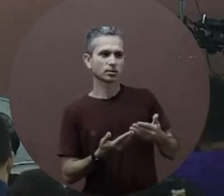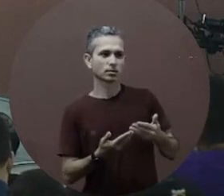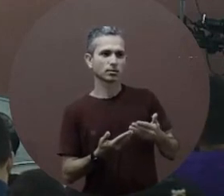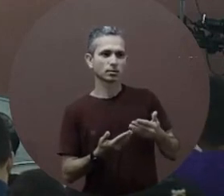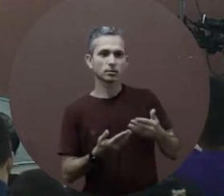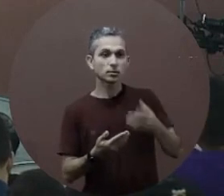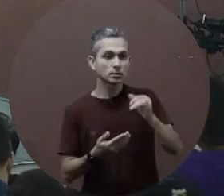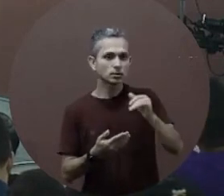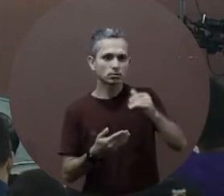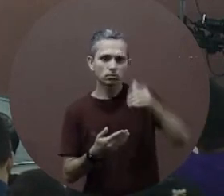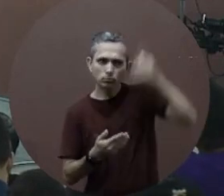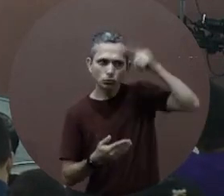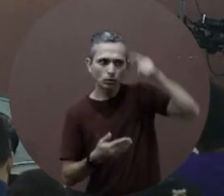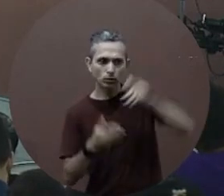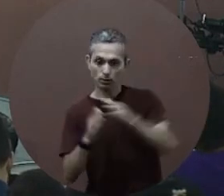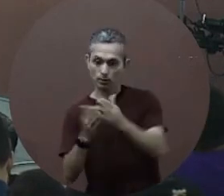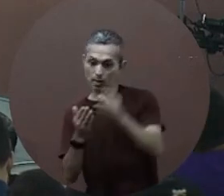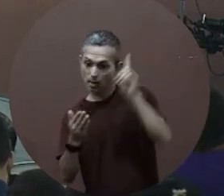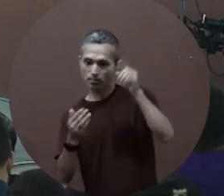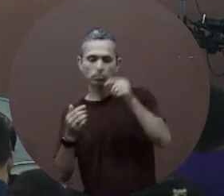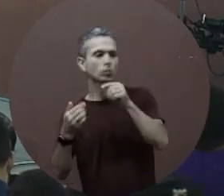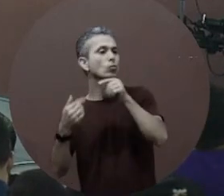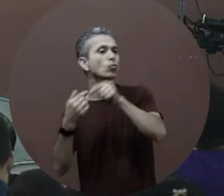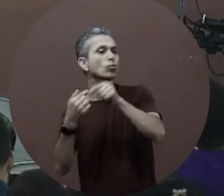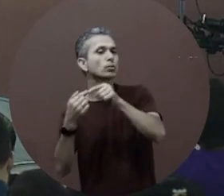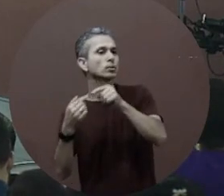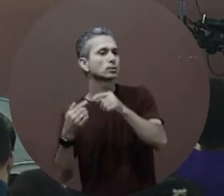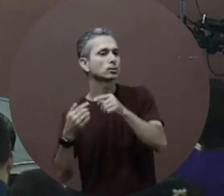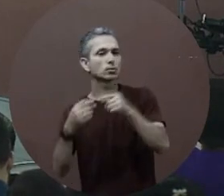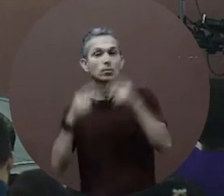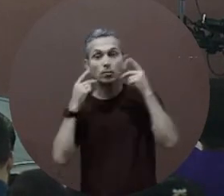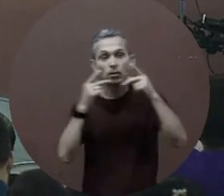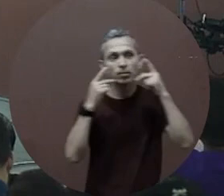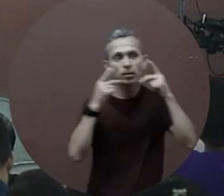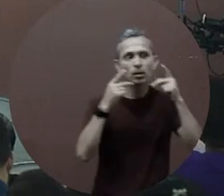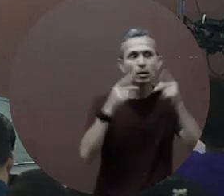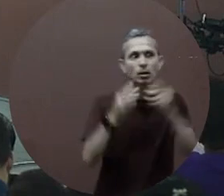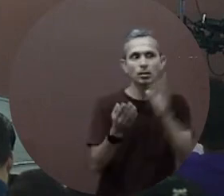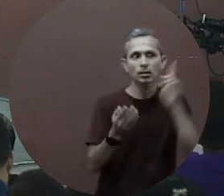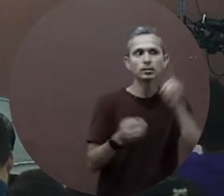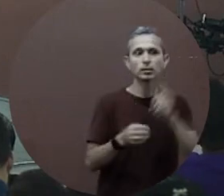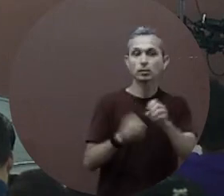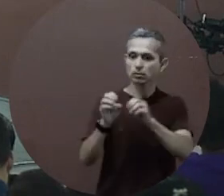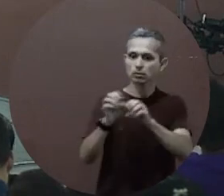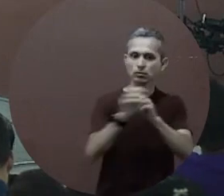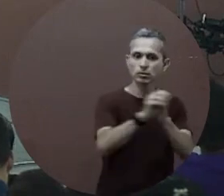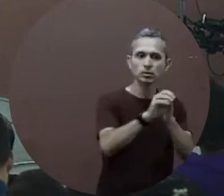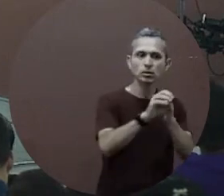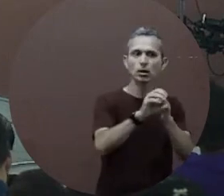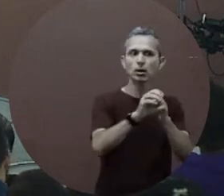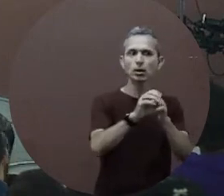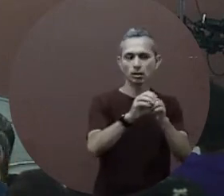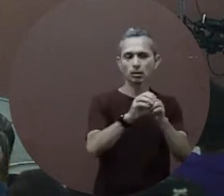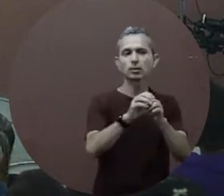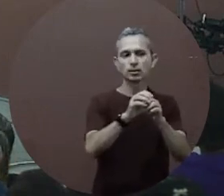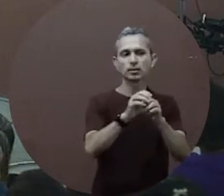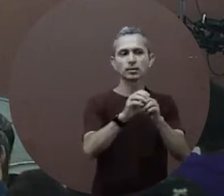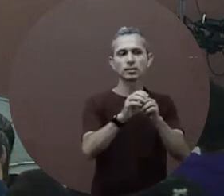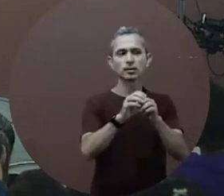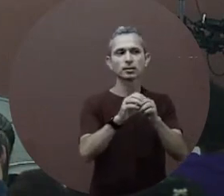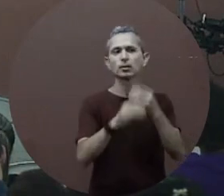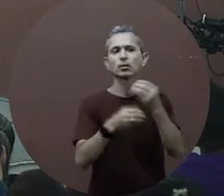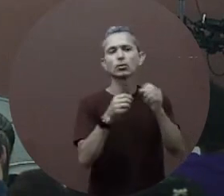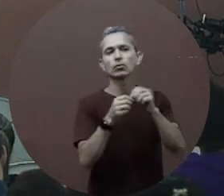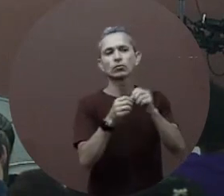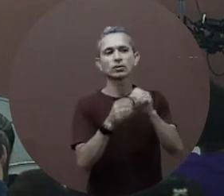ele vai constranger as pessoas a seguirem o ensino. Como é que ele faz isso? Porque ele dá ordem? Porque ele manda? Porque ele